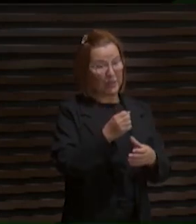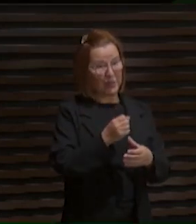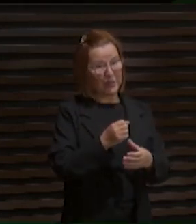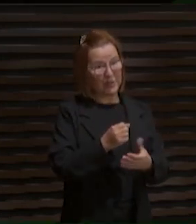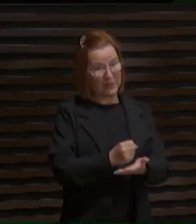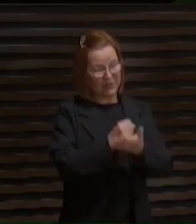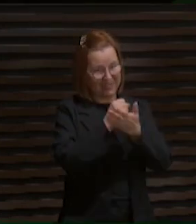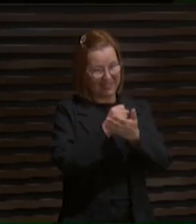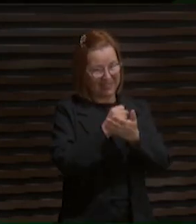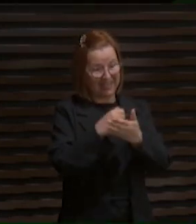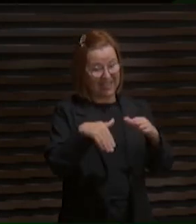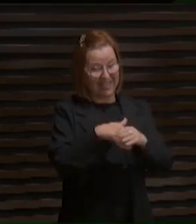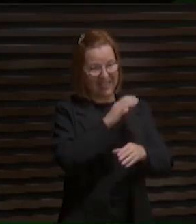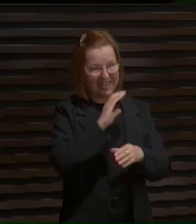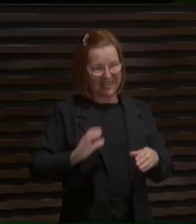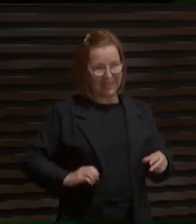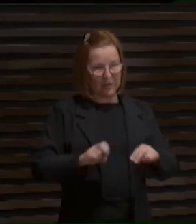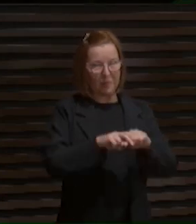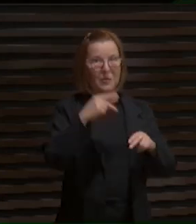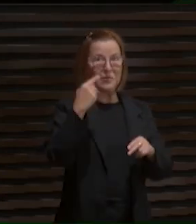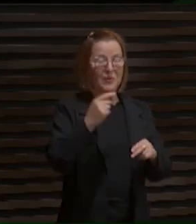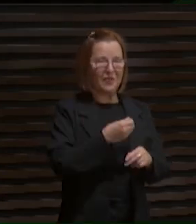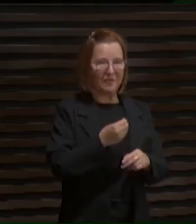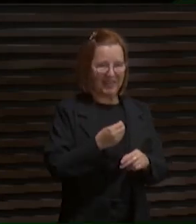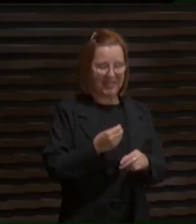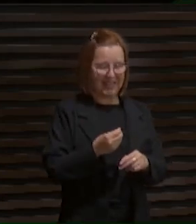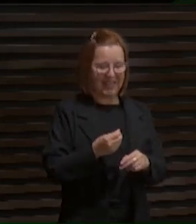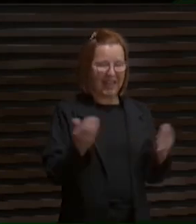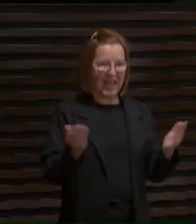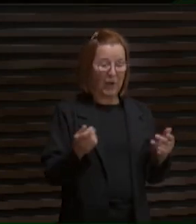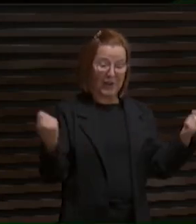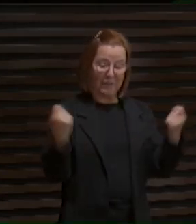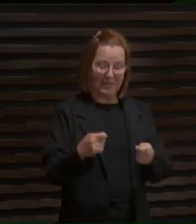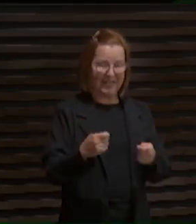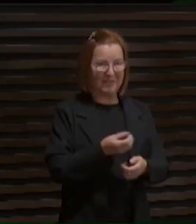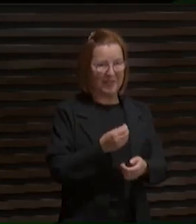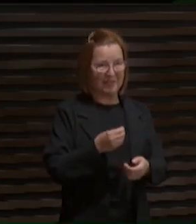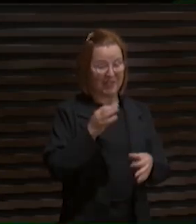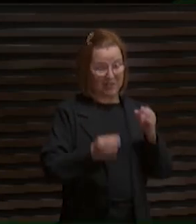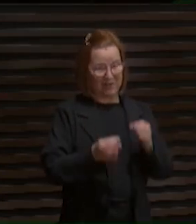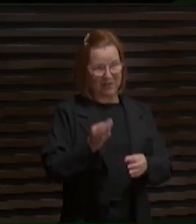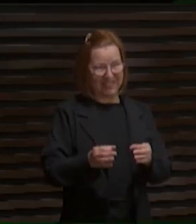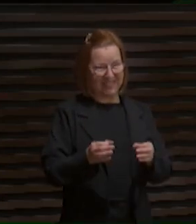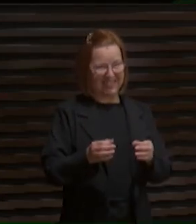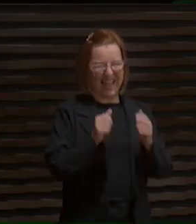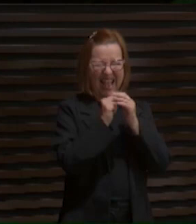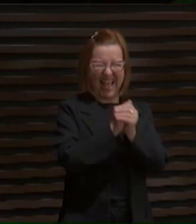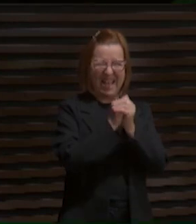vida dele, fomos capacitados a viver em justiça. Amém. Meus